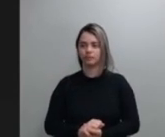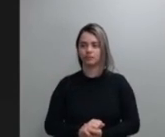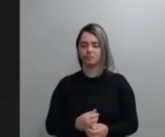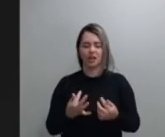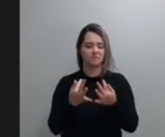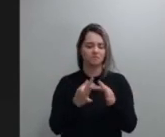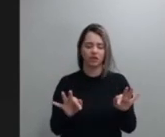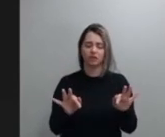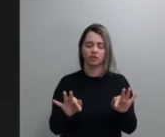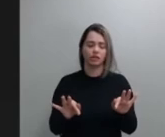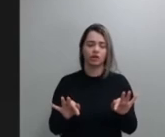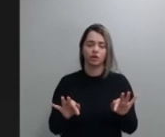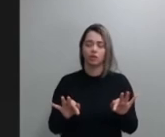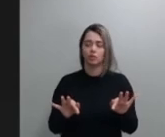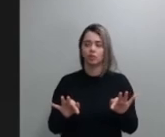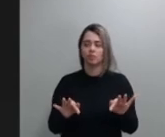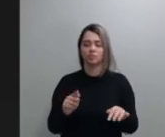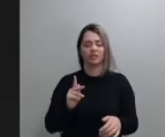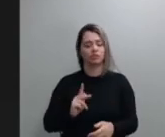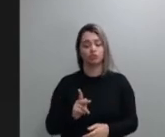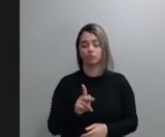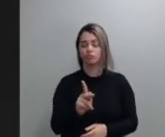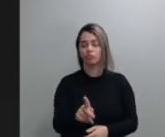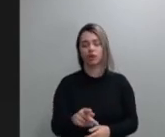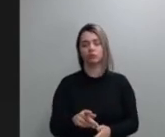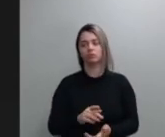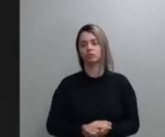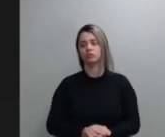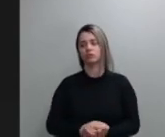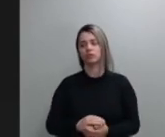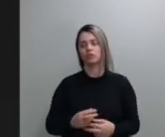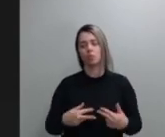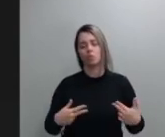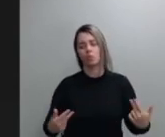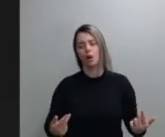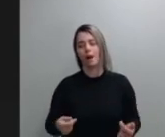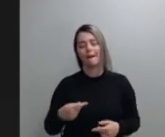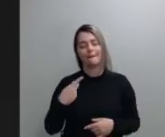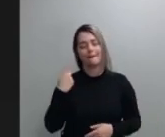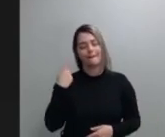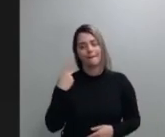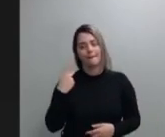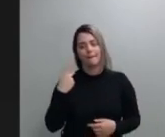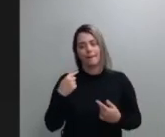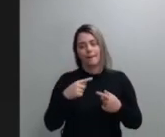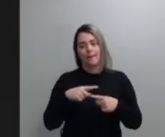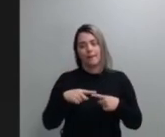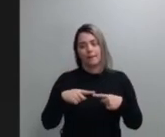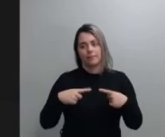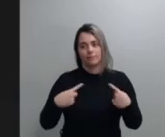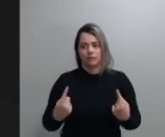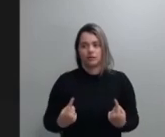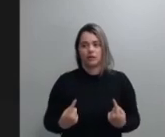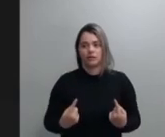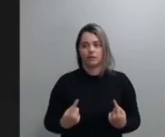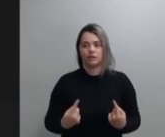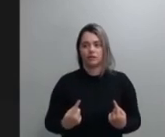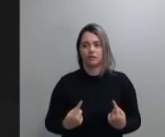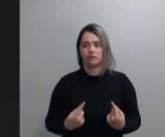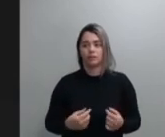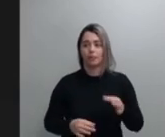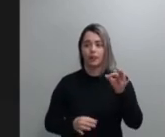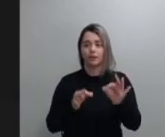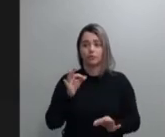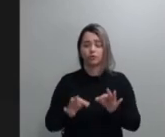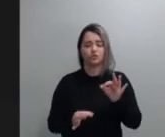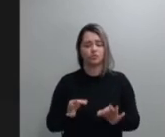nisso e de mais a mais eu só observo também que no título execuendo o juiz em